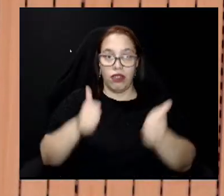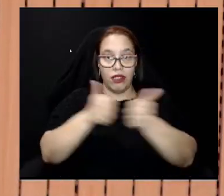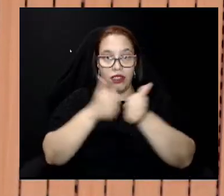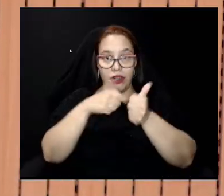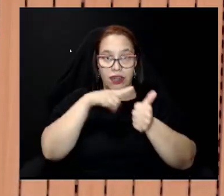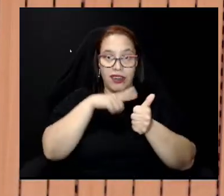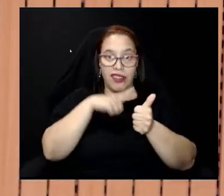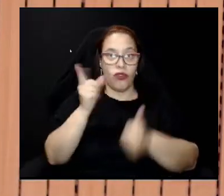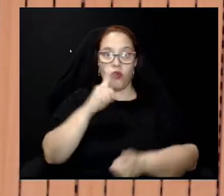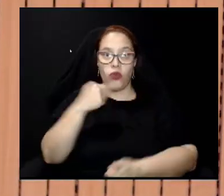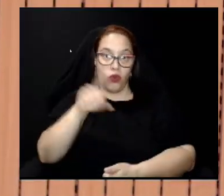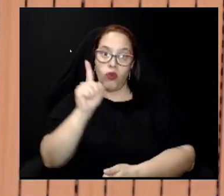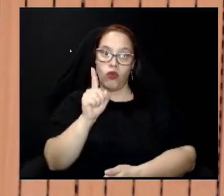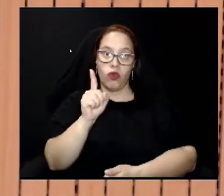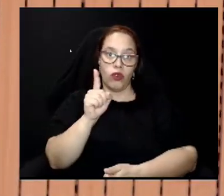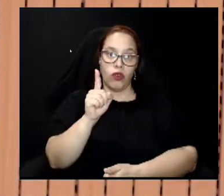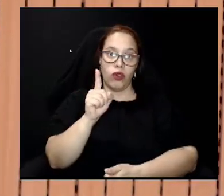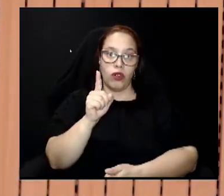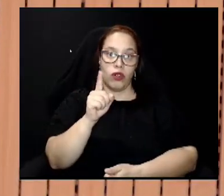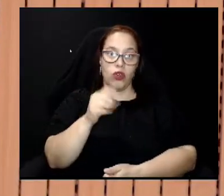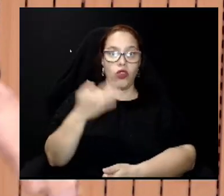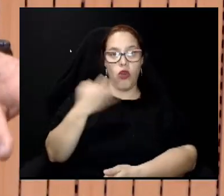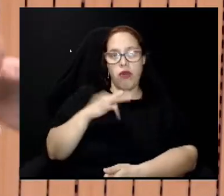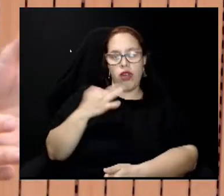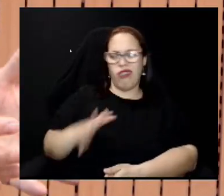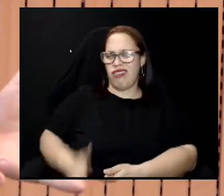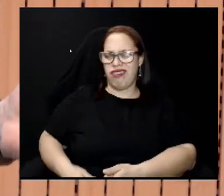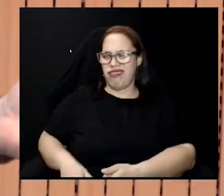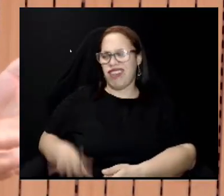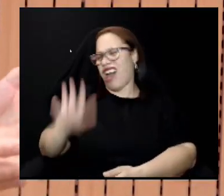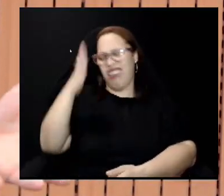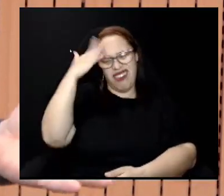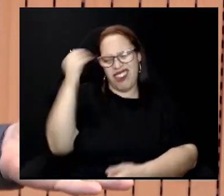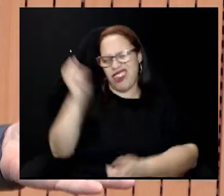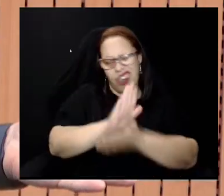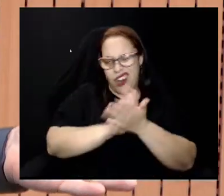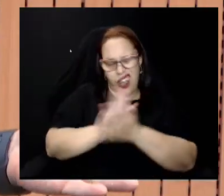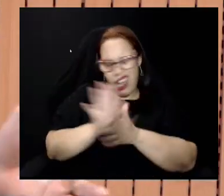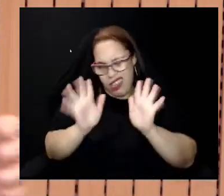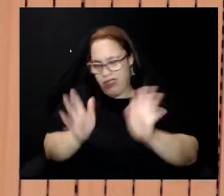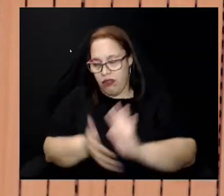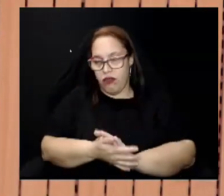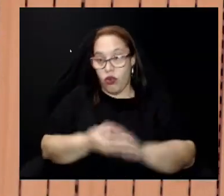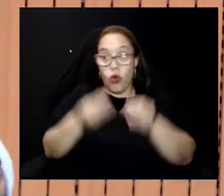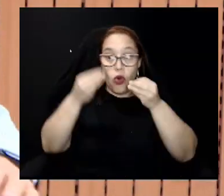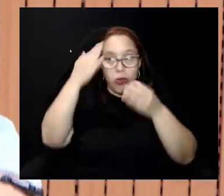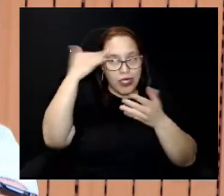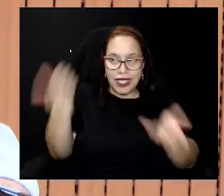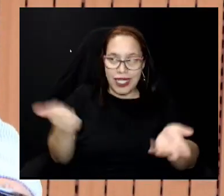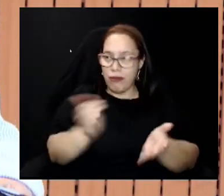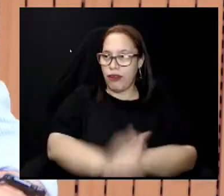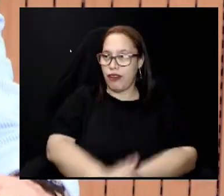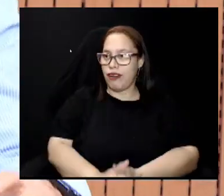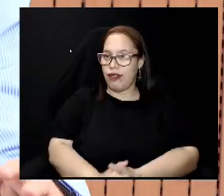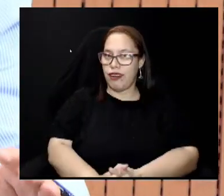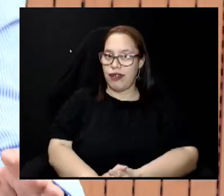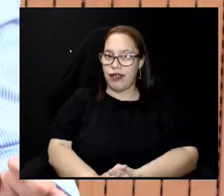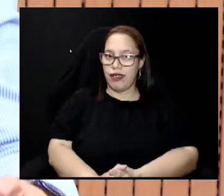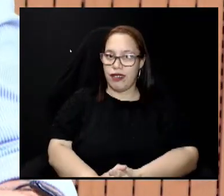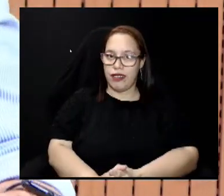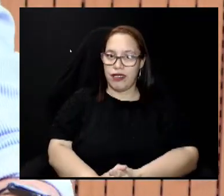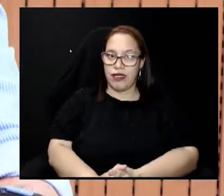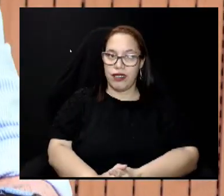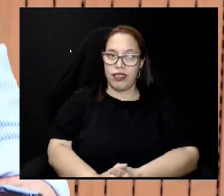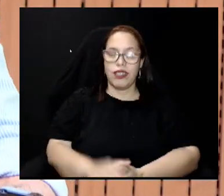vou. Eu estou com uma dorzinha aqui, mas eu sei que não é nada. Como é que sabe que não é nada, né? Enfim, mas já foi pior,